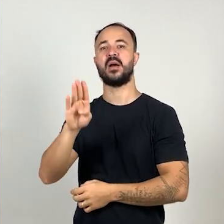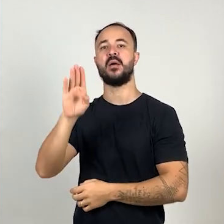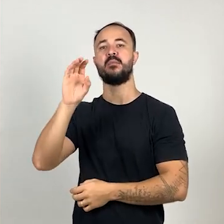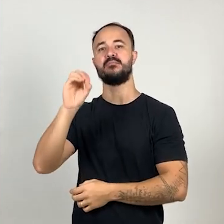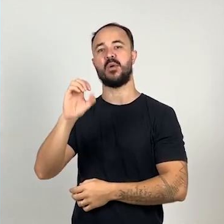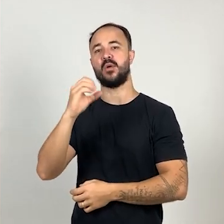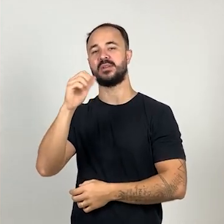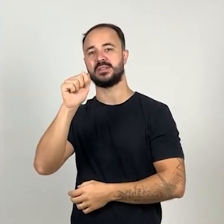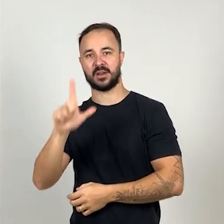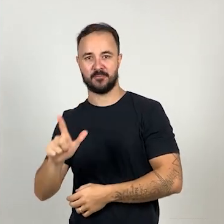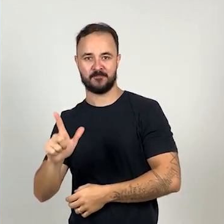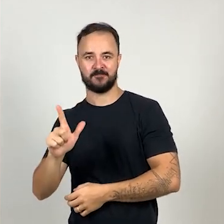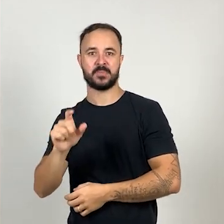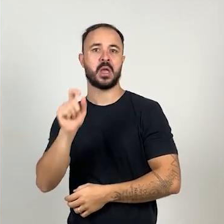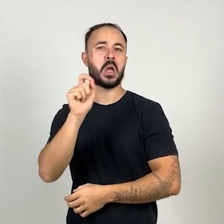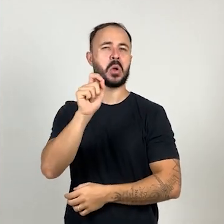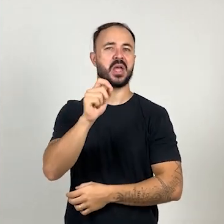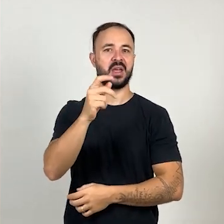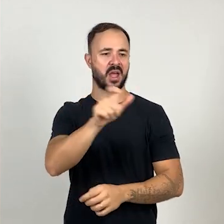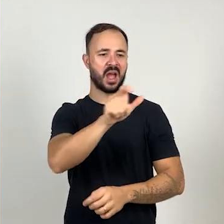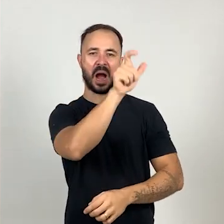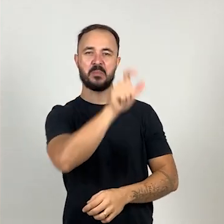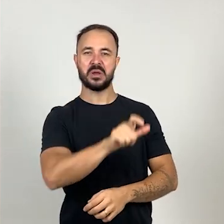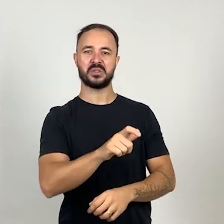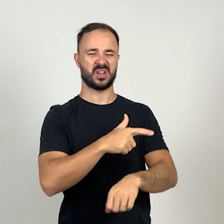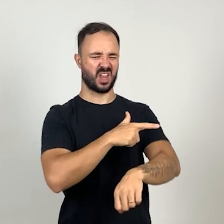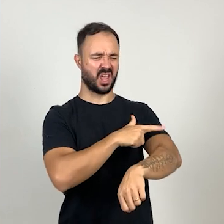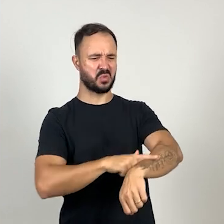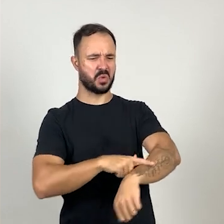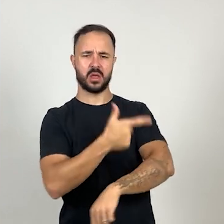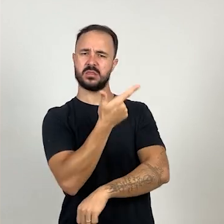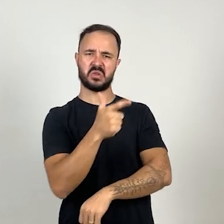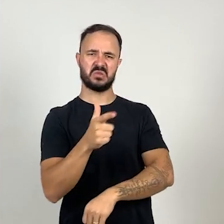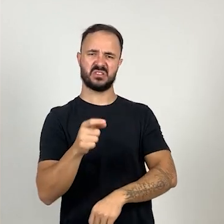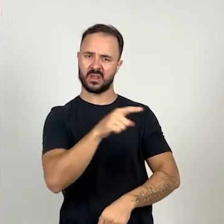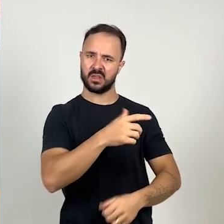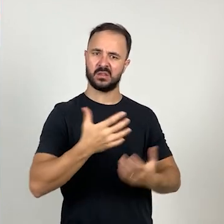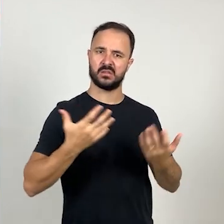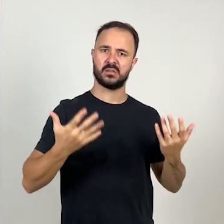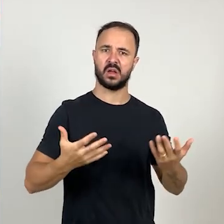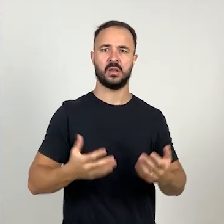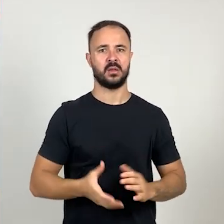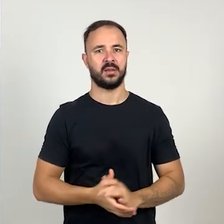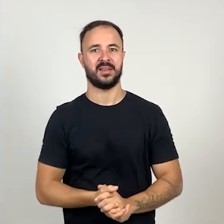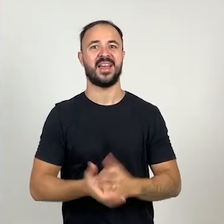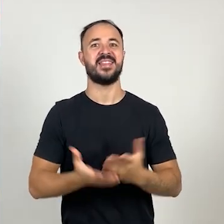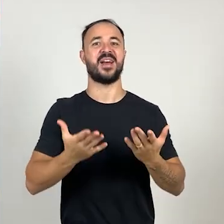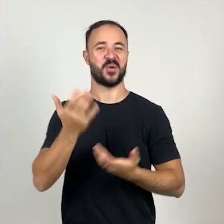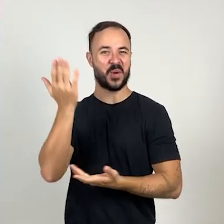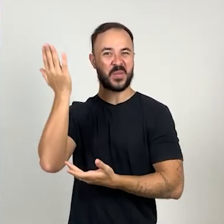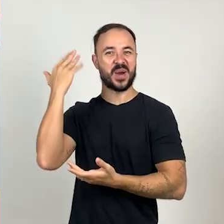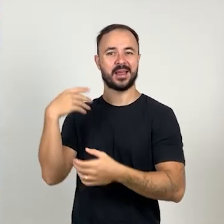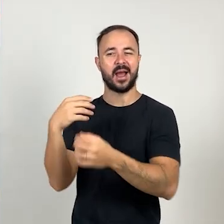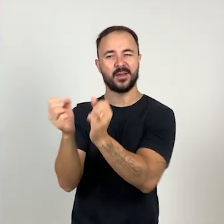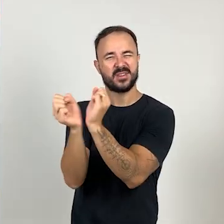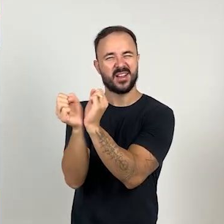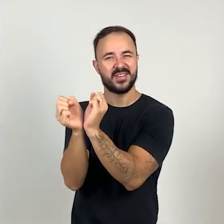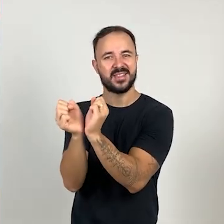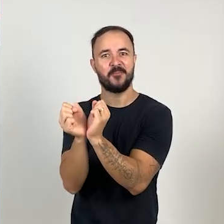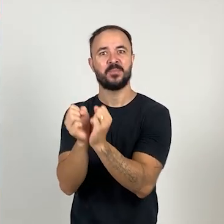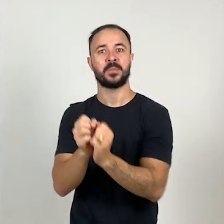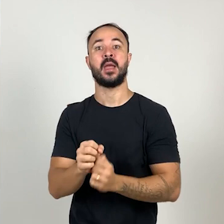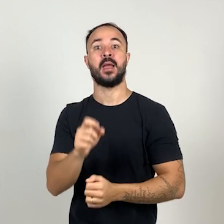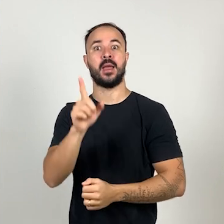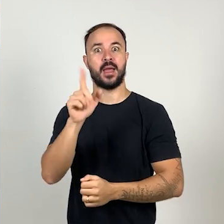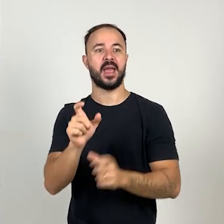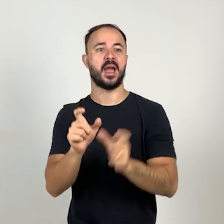para descrever alguém mal educado ou alguém grosseiro. Durante o período da escravidão, esse termo era usado para se